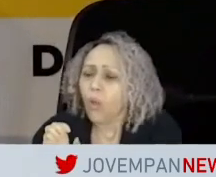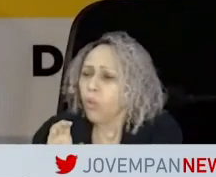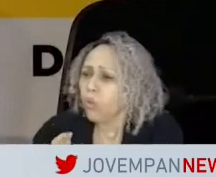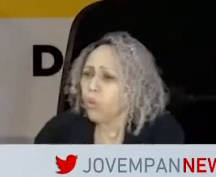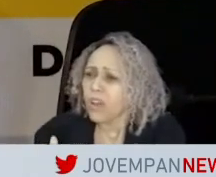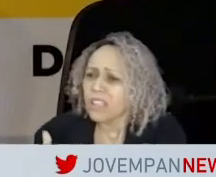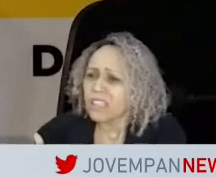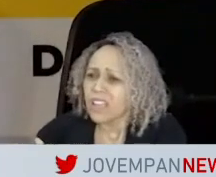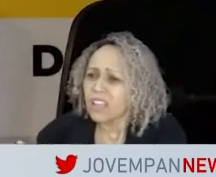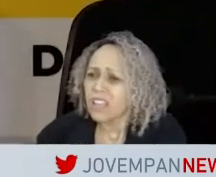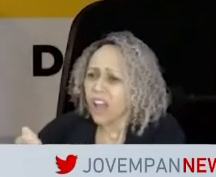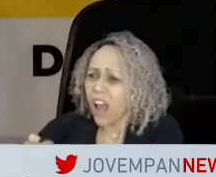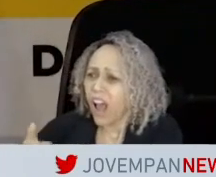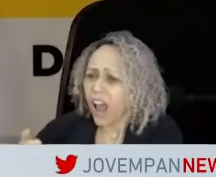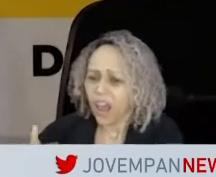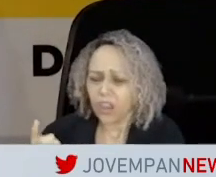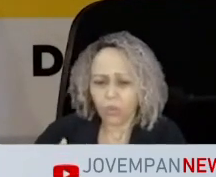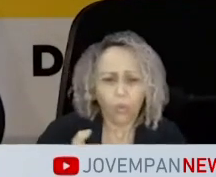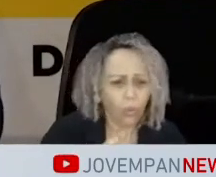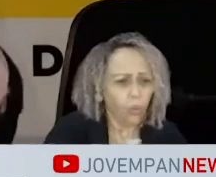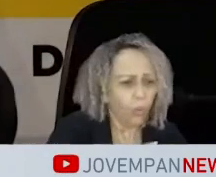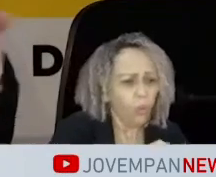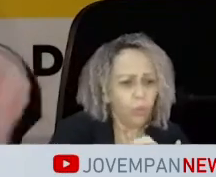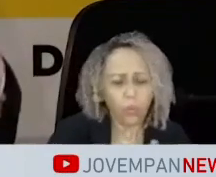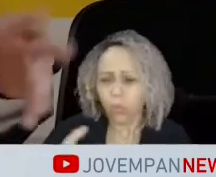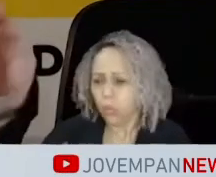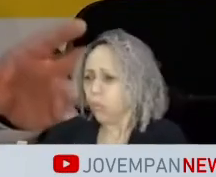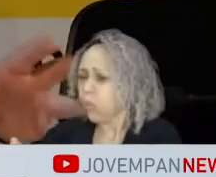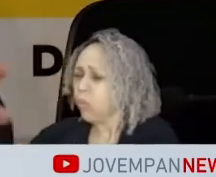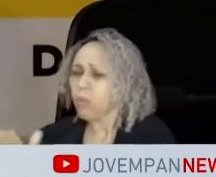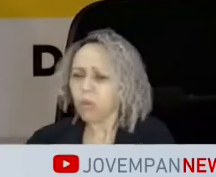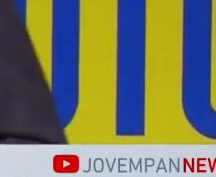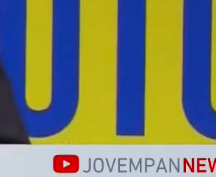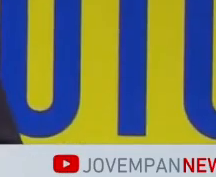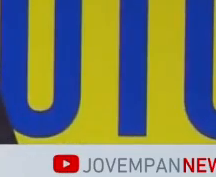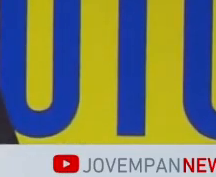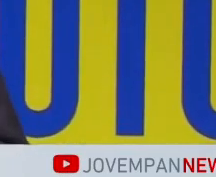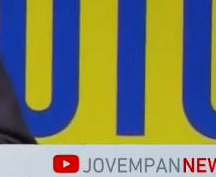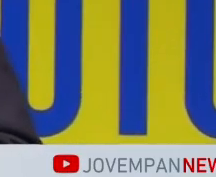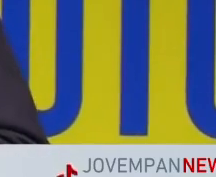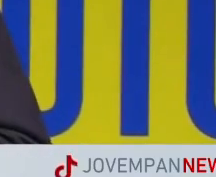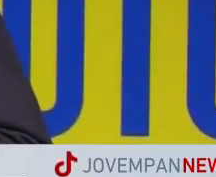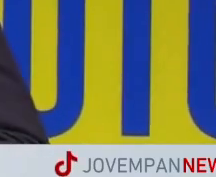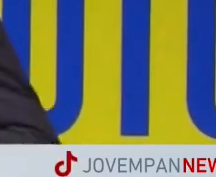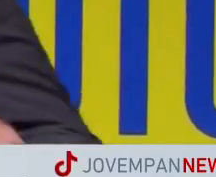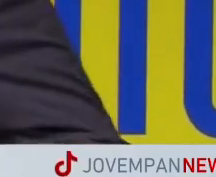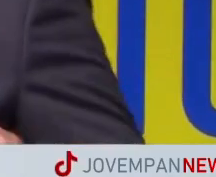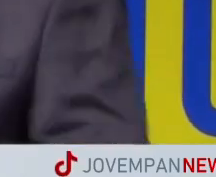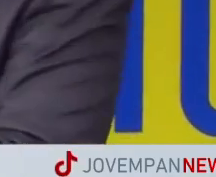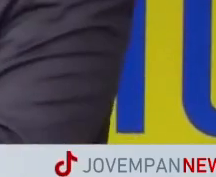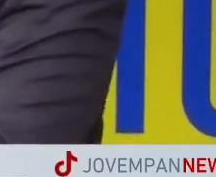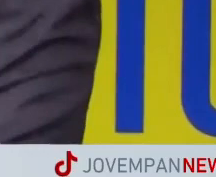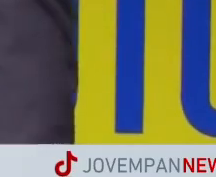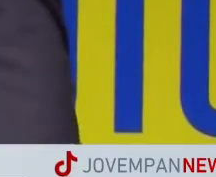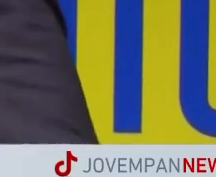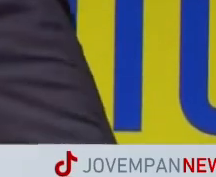fundamental, inclusive, para aliviar o Ministério da Fazenda para cuidar da política fazendária, macroeconômica, etc. Esses três novos ministérios entram na